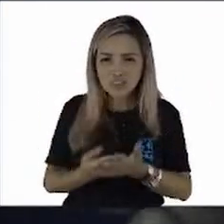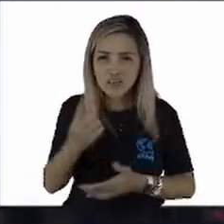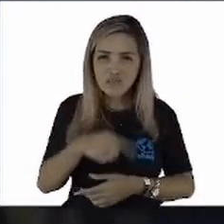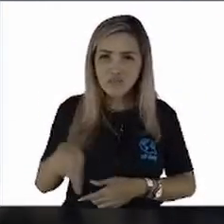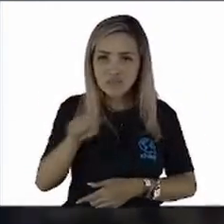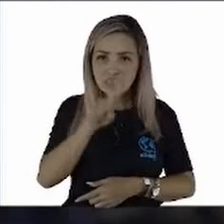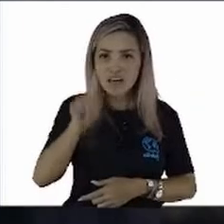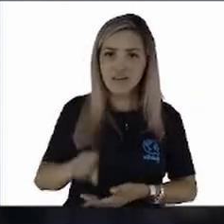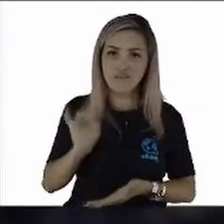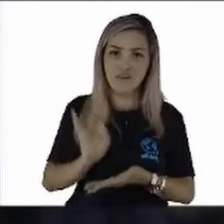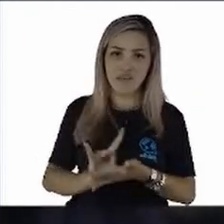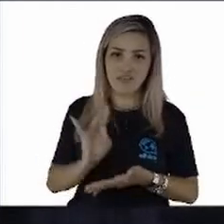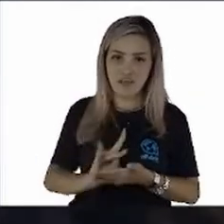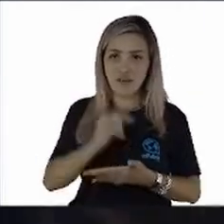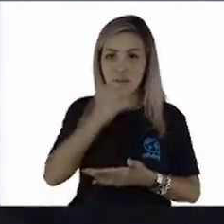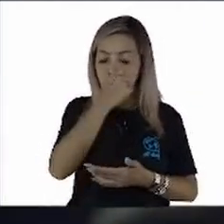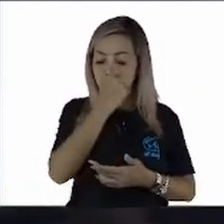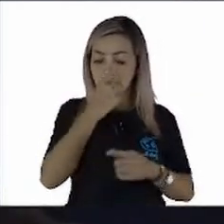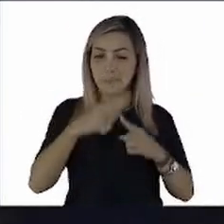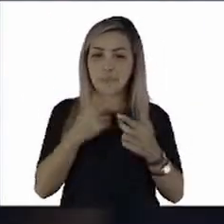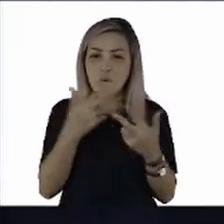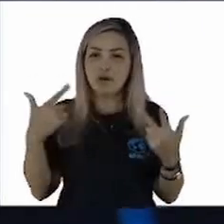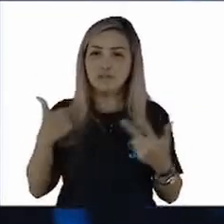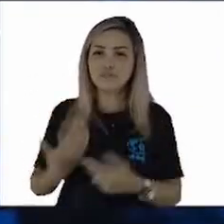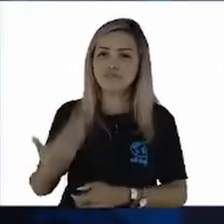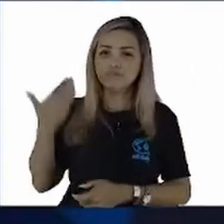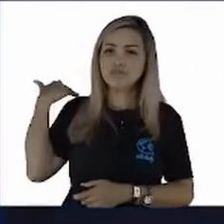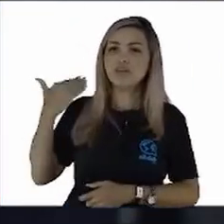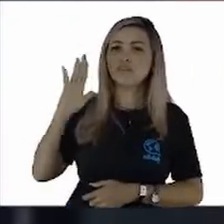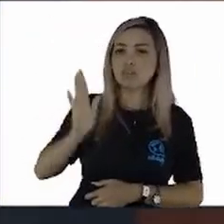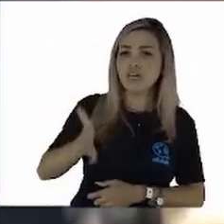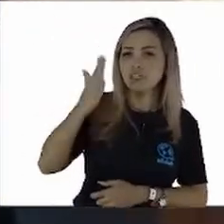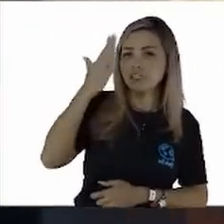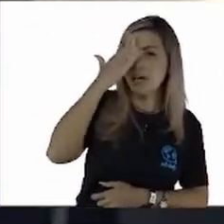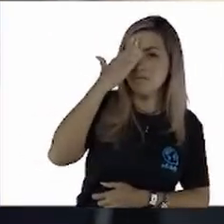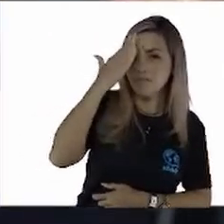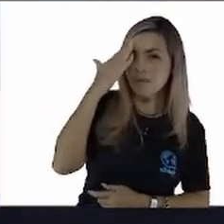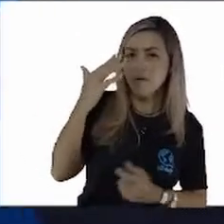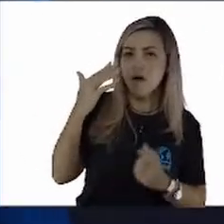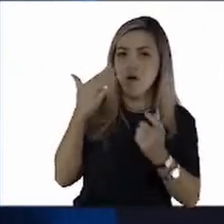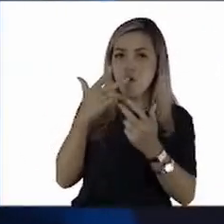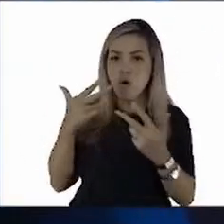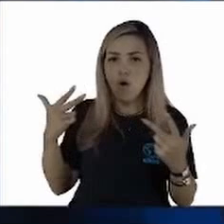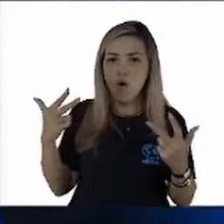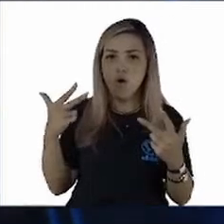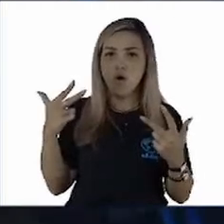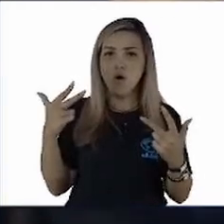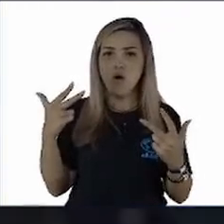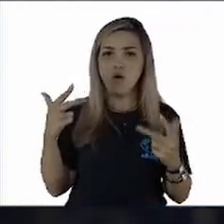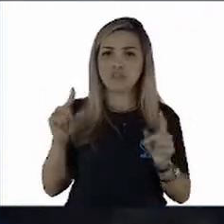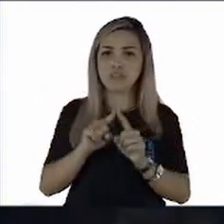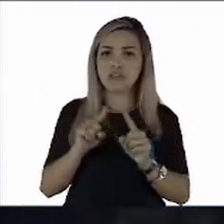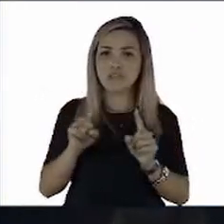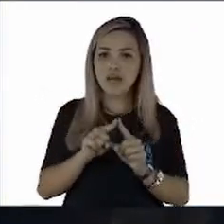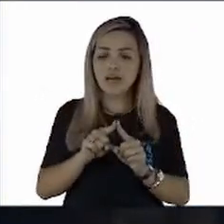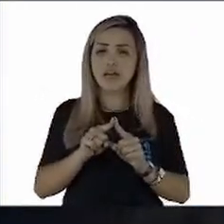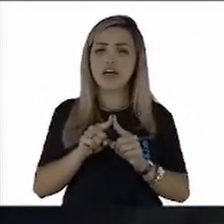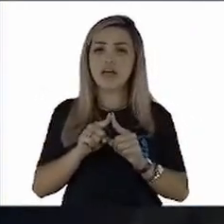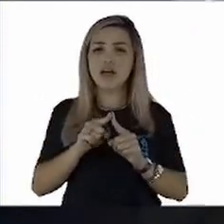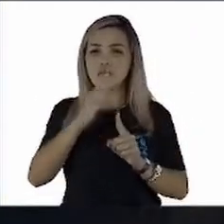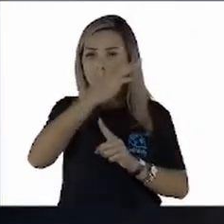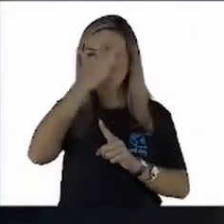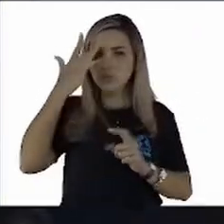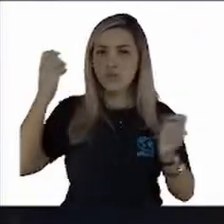é verdade. Porque uma coisa que eu tinha desde moleque era, eu sabia, de alguma forma, por dom, ou porque eu, dom as pessoas acham